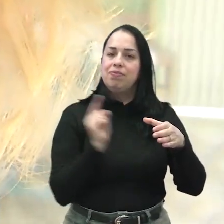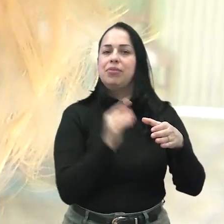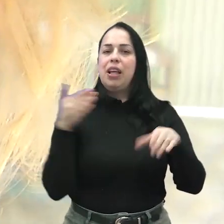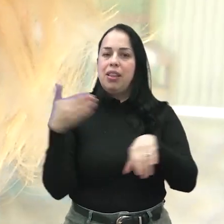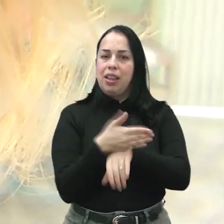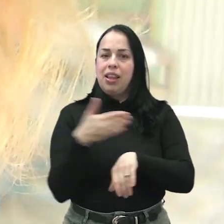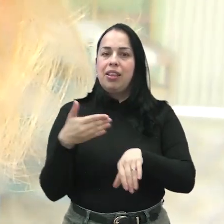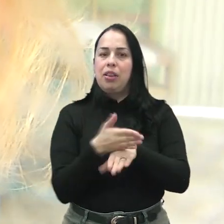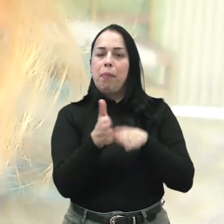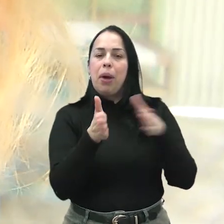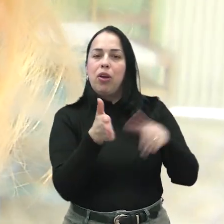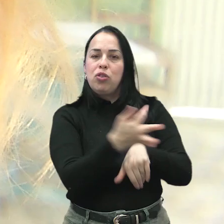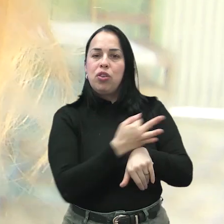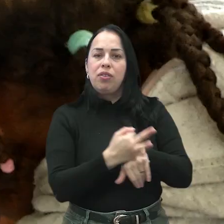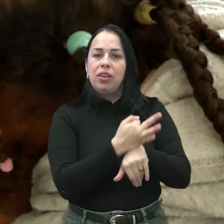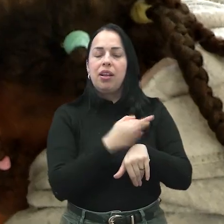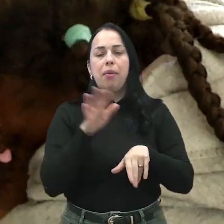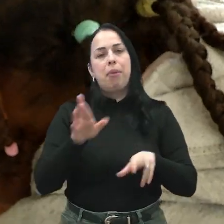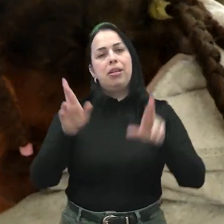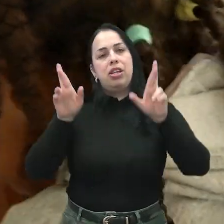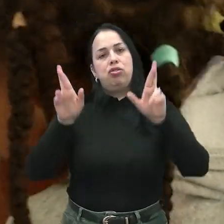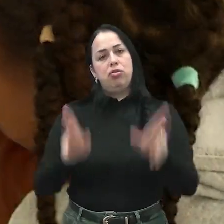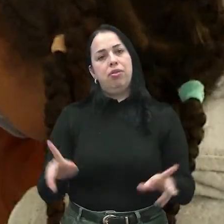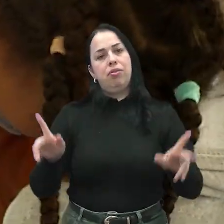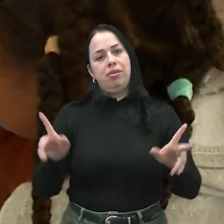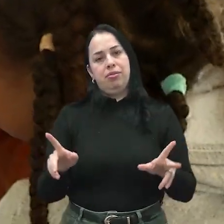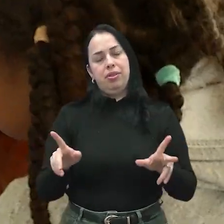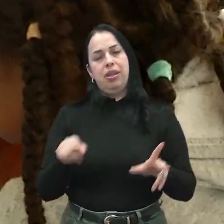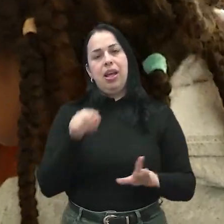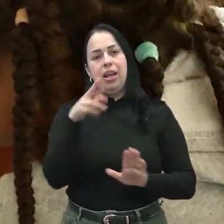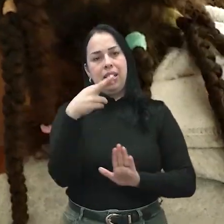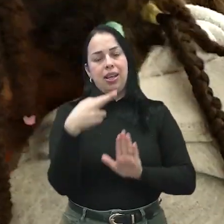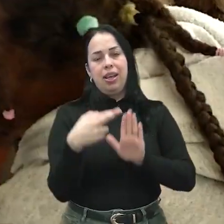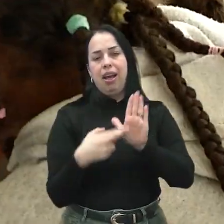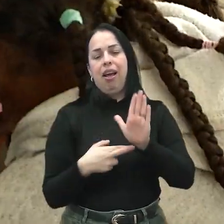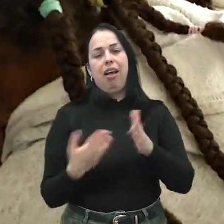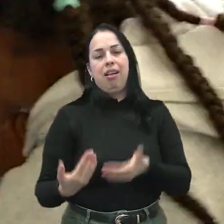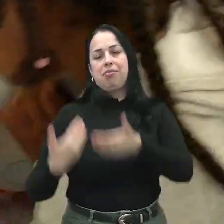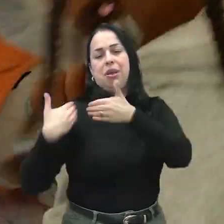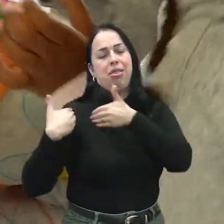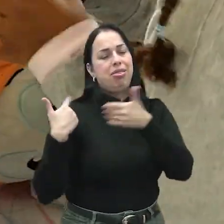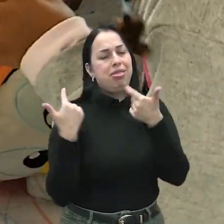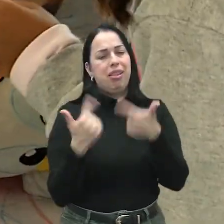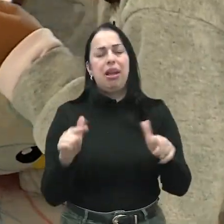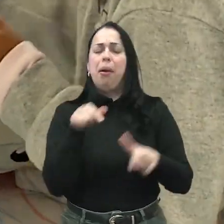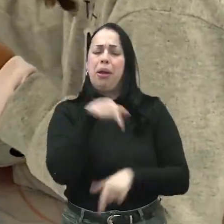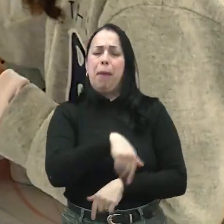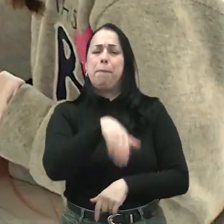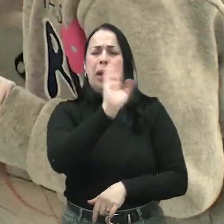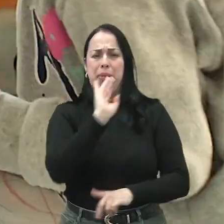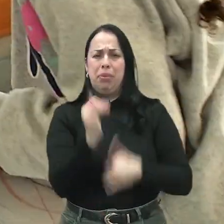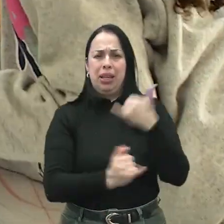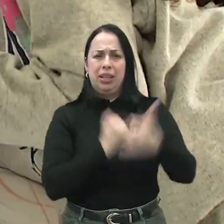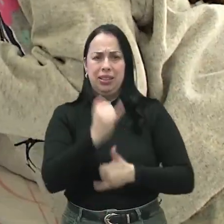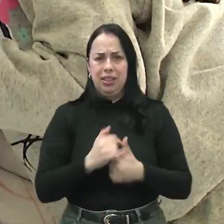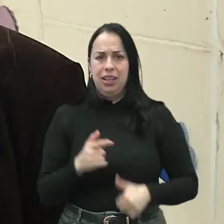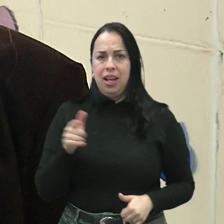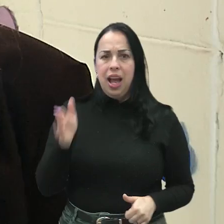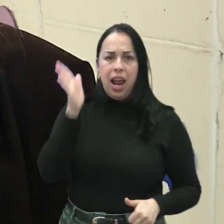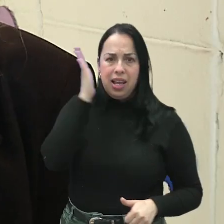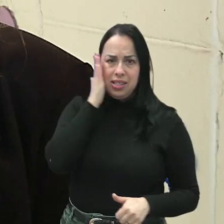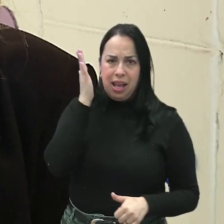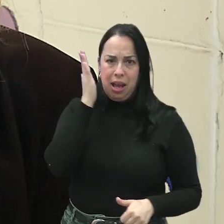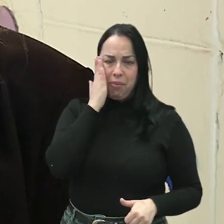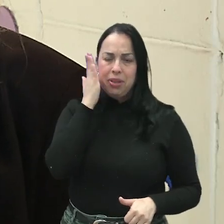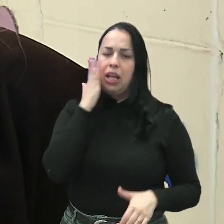de férias. Mesmo assim, a rotina é diferente, sem tanta responsabilidade e muita brincadeira.